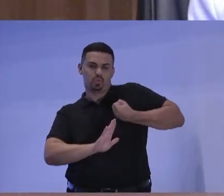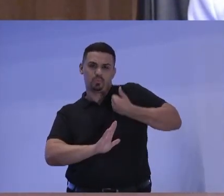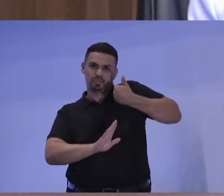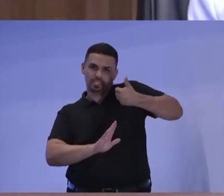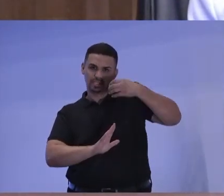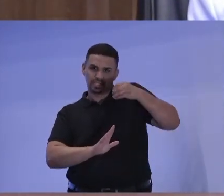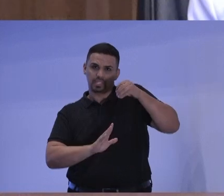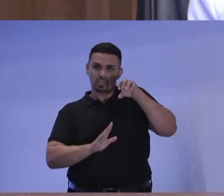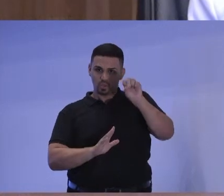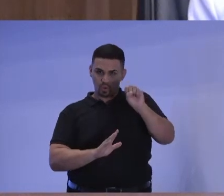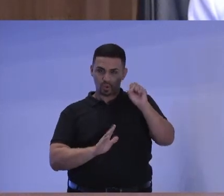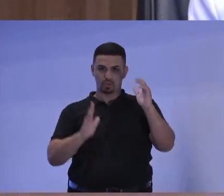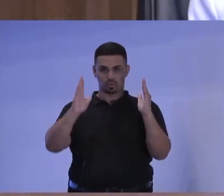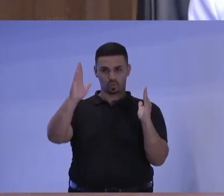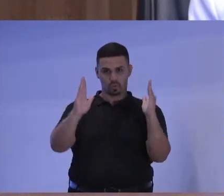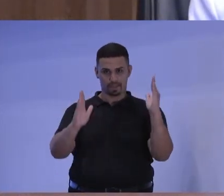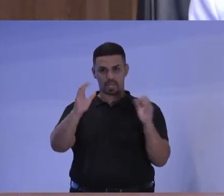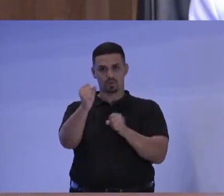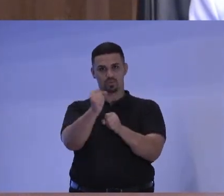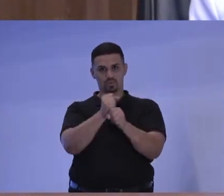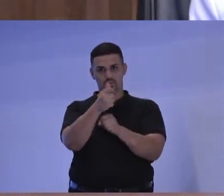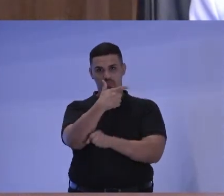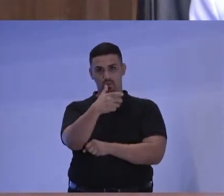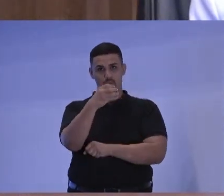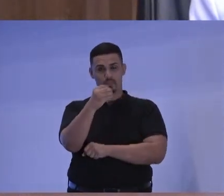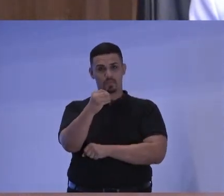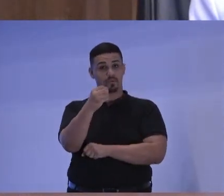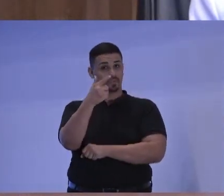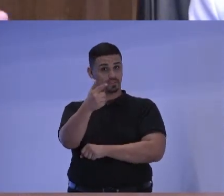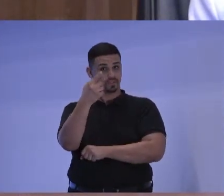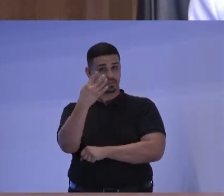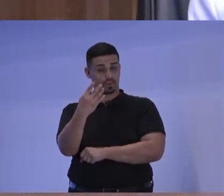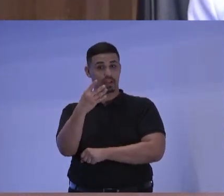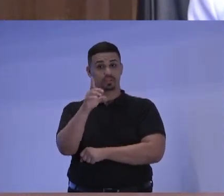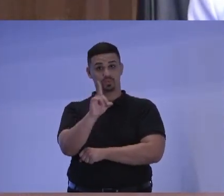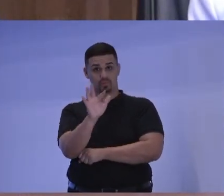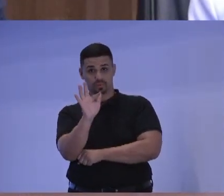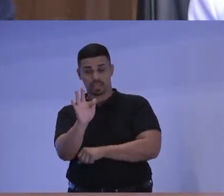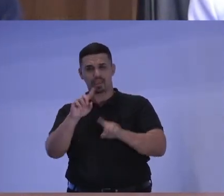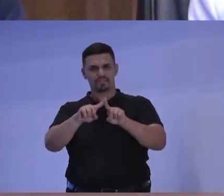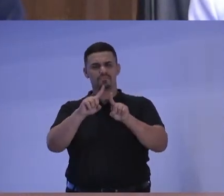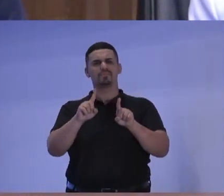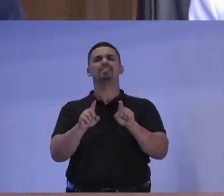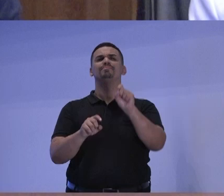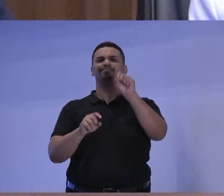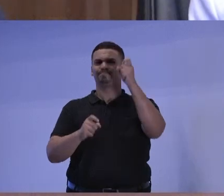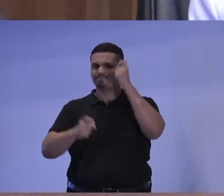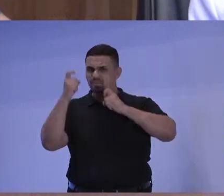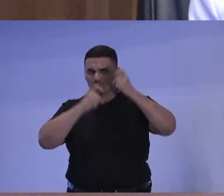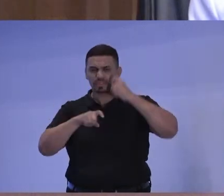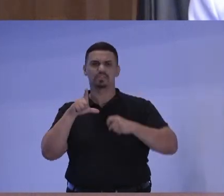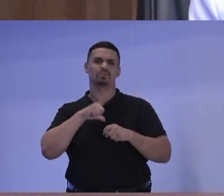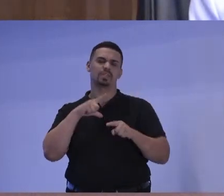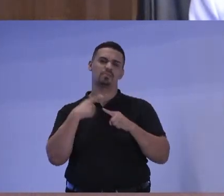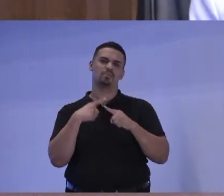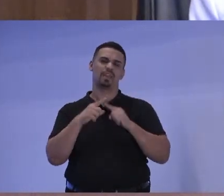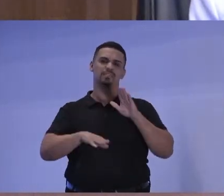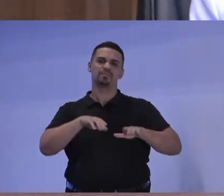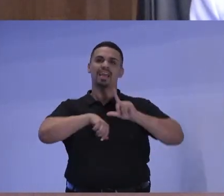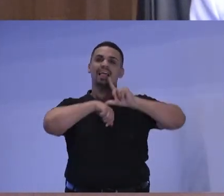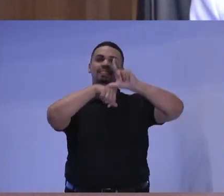em 2024 no DF, mas é preocupante pelo atraso, a subnotificação, o atraso do diagnóstico, né? Então, um